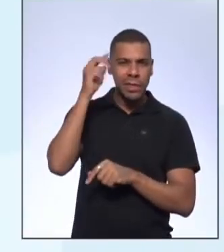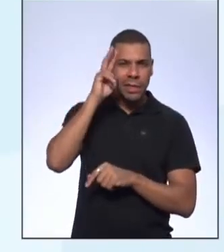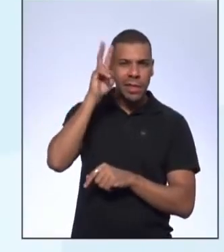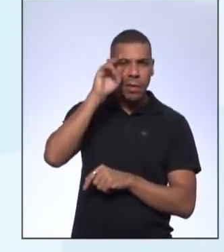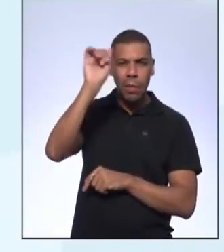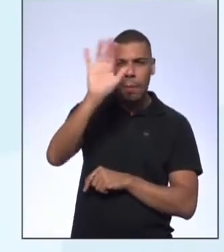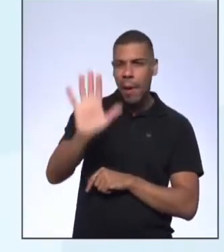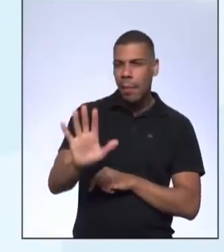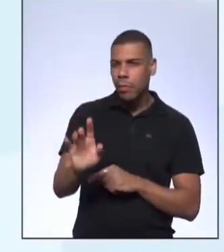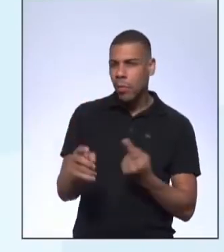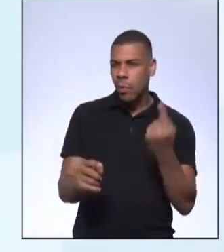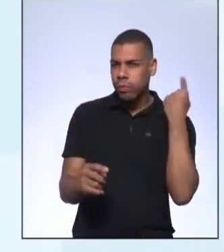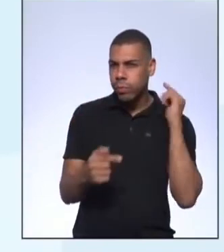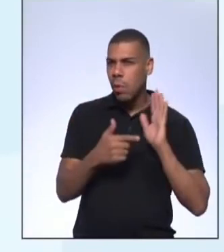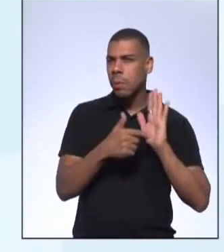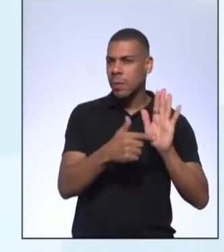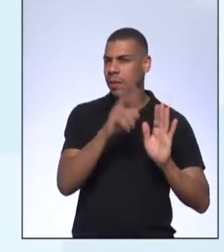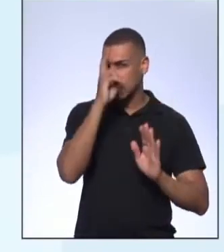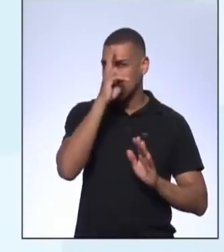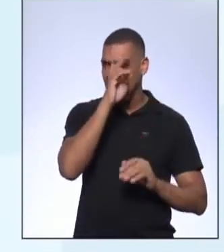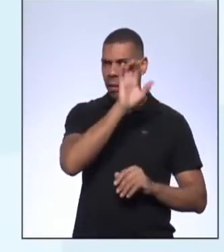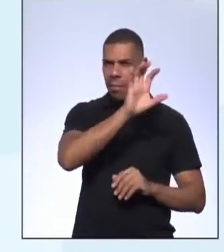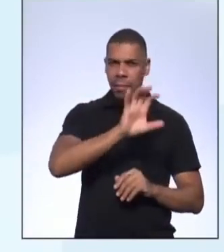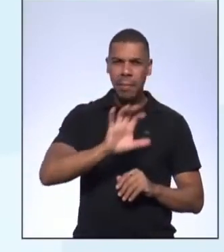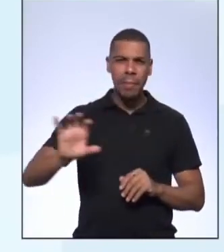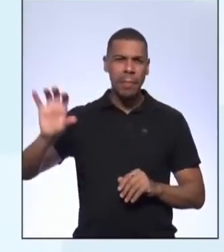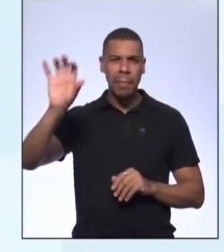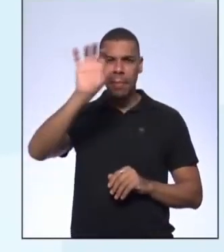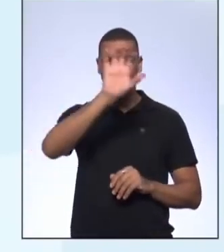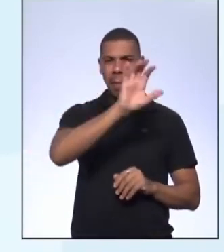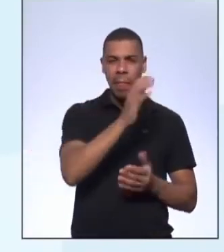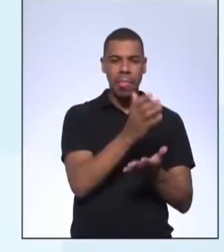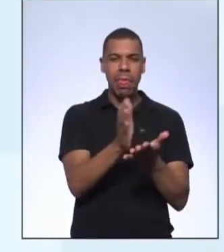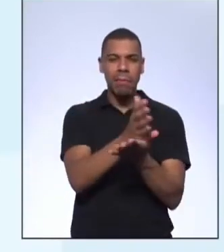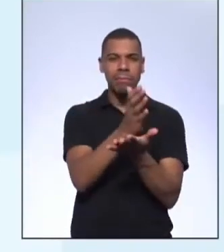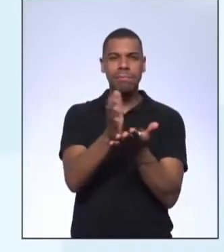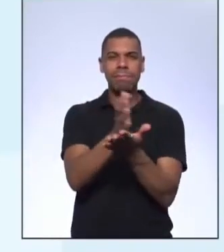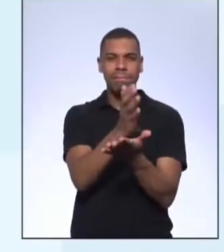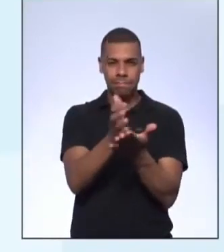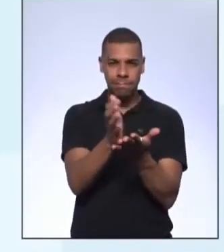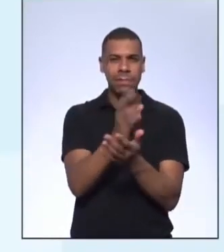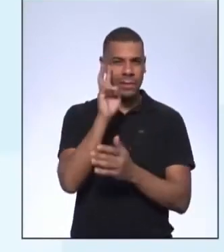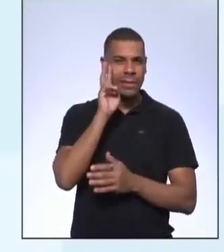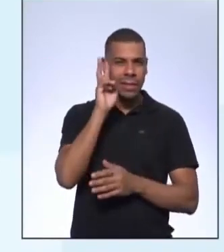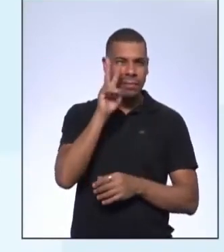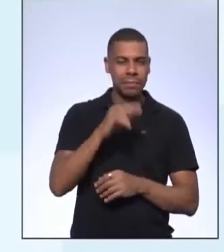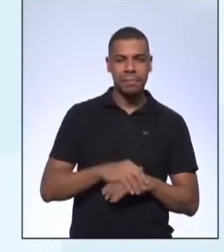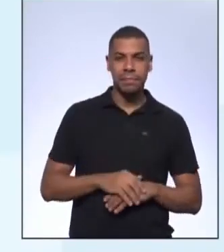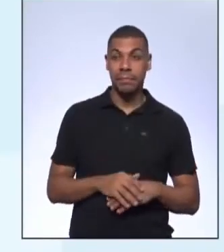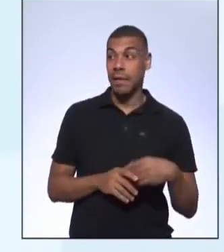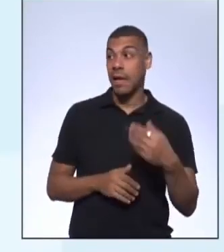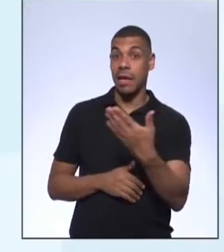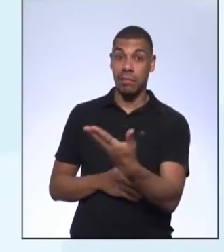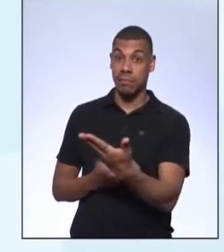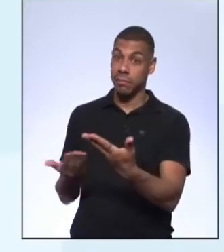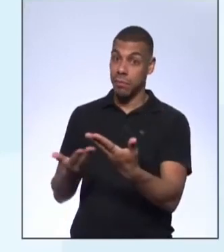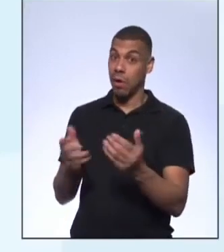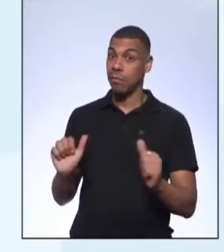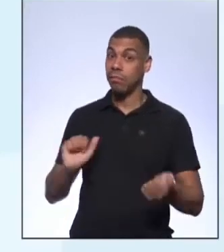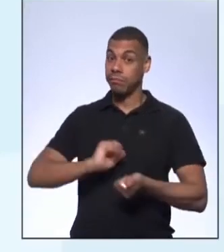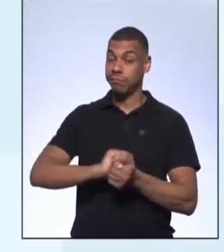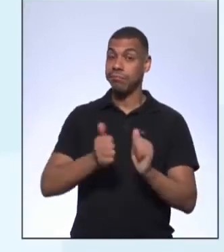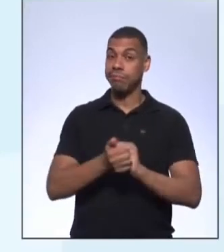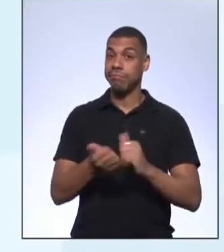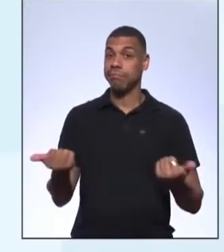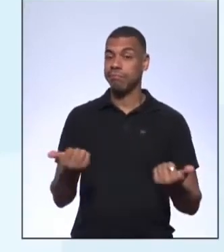da Austrália que eu apresentei, né, aquele mapa que seria a divisão original dos aborígenes, né? E quando eu